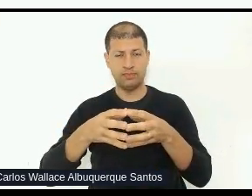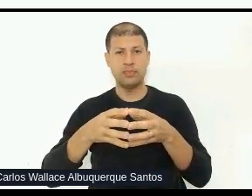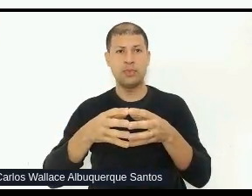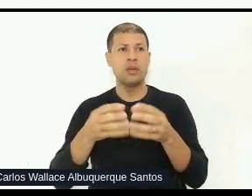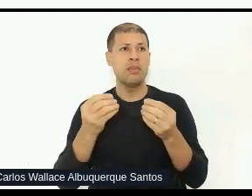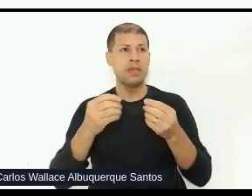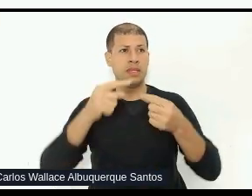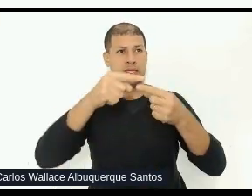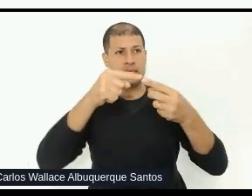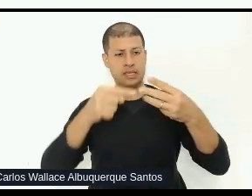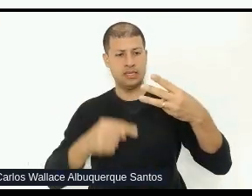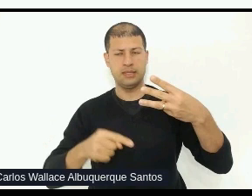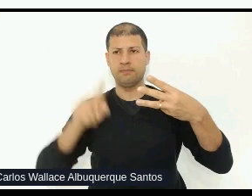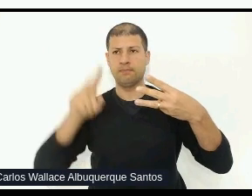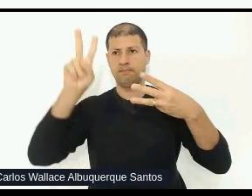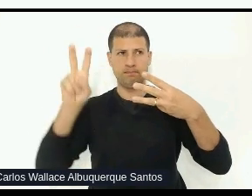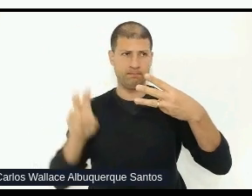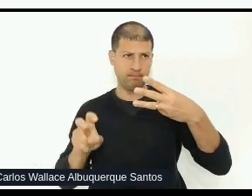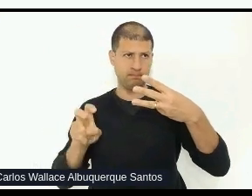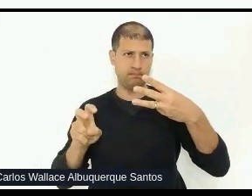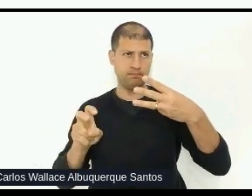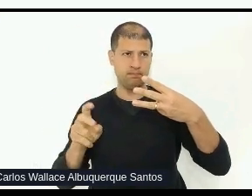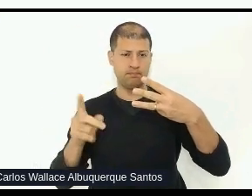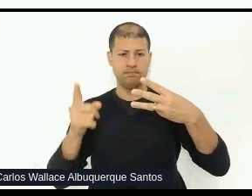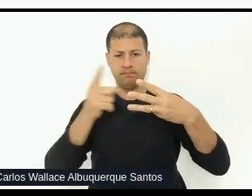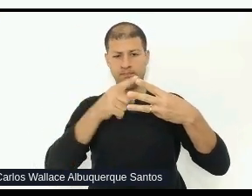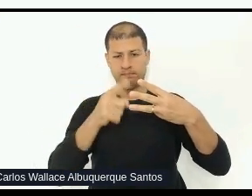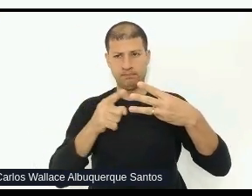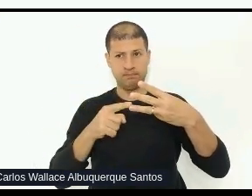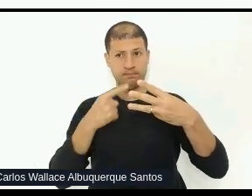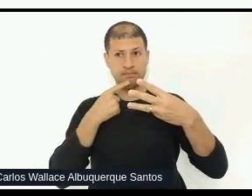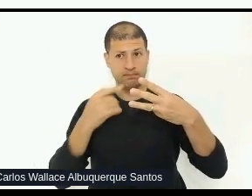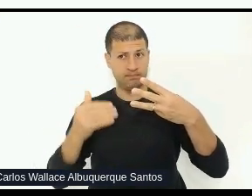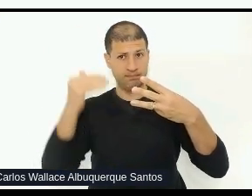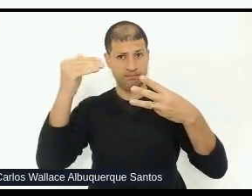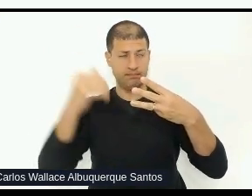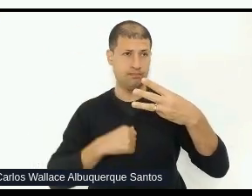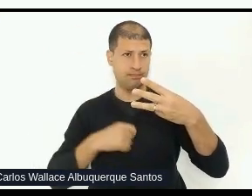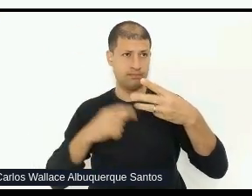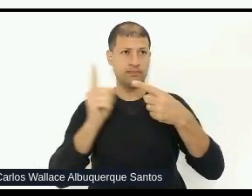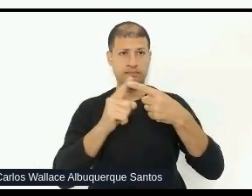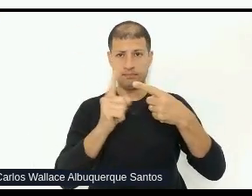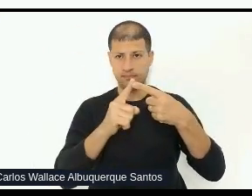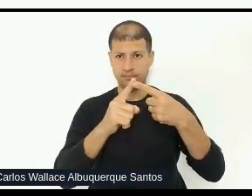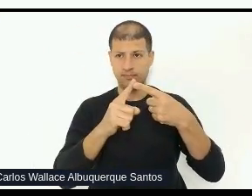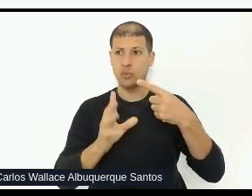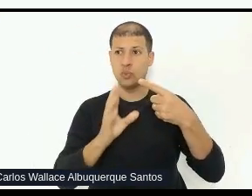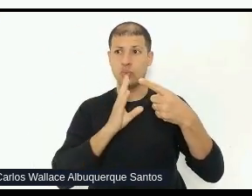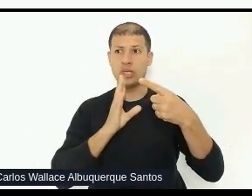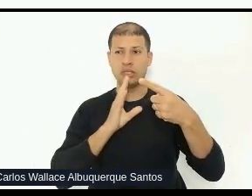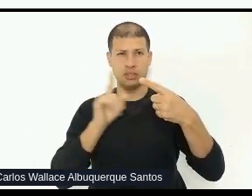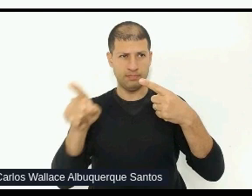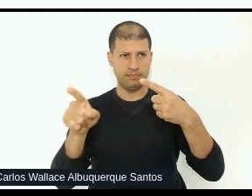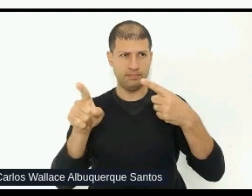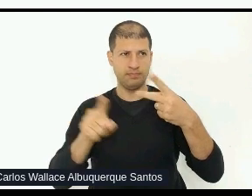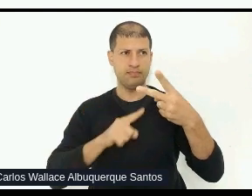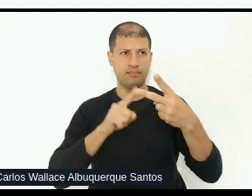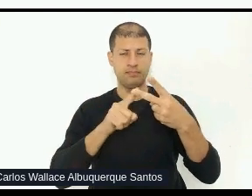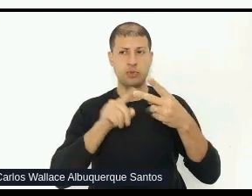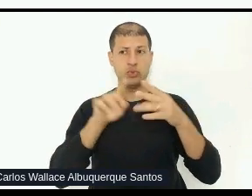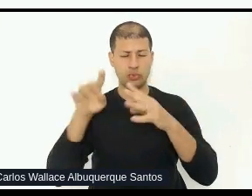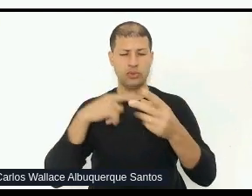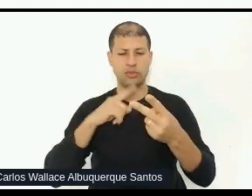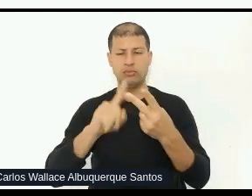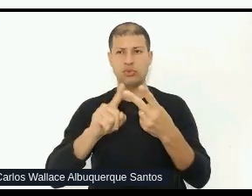temas que vamos falar mais. 1, reconhecimento. 2,